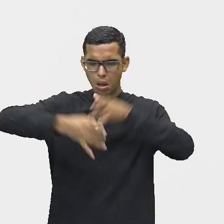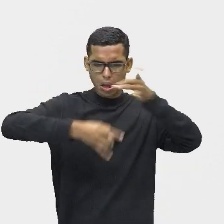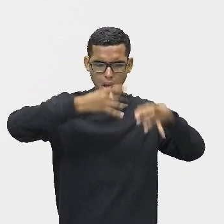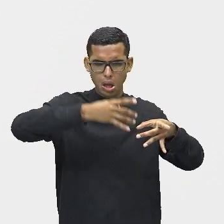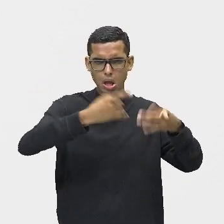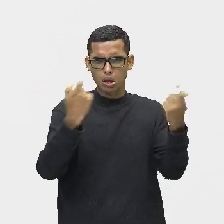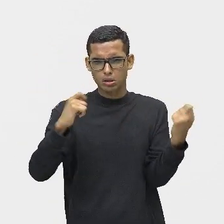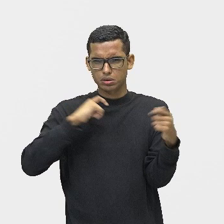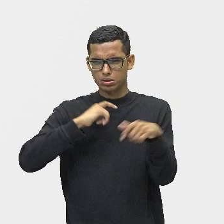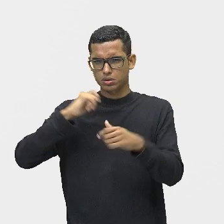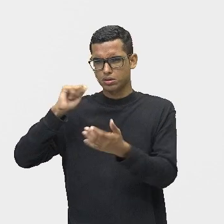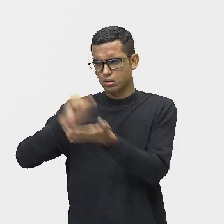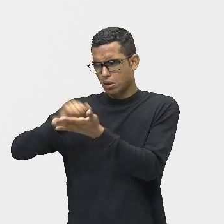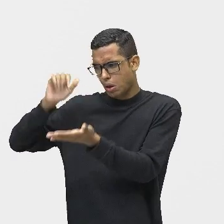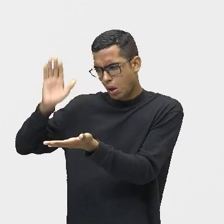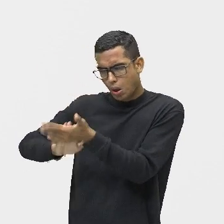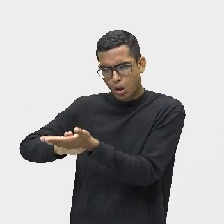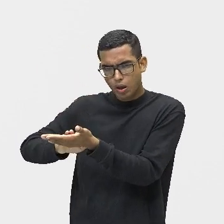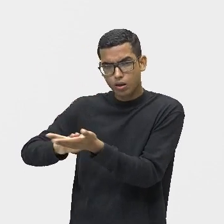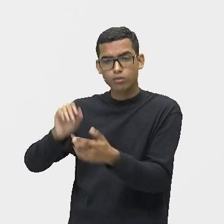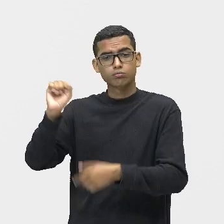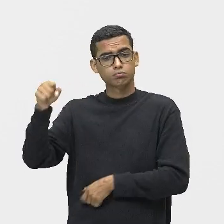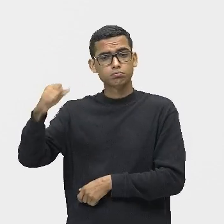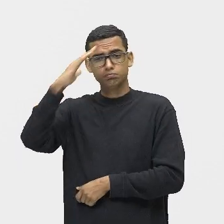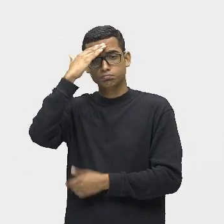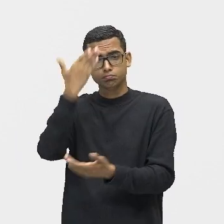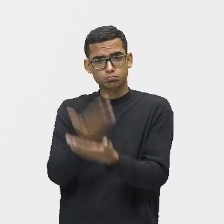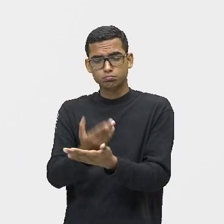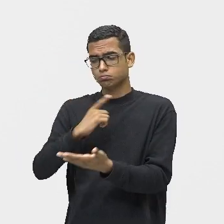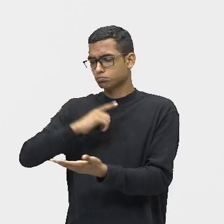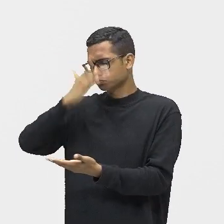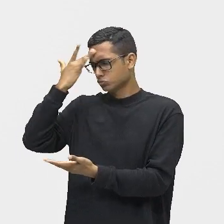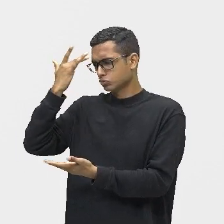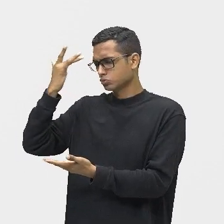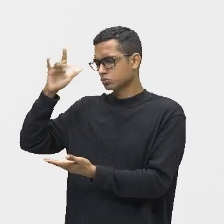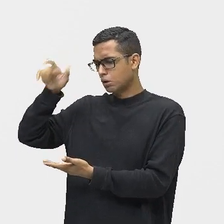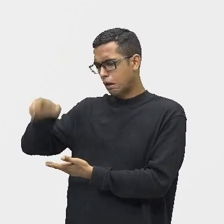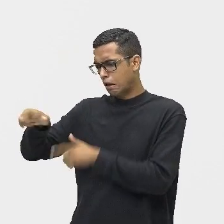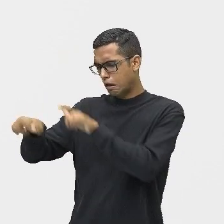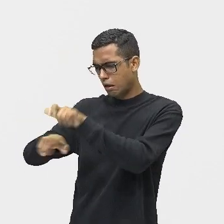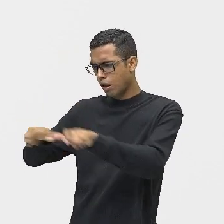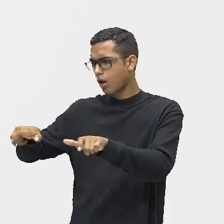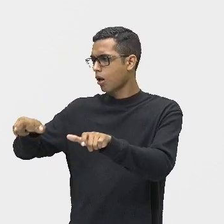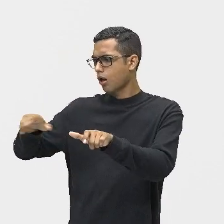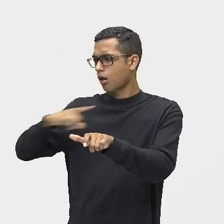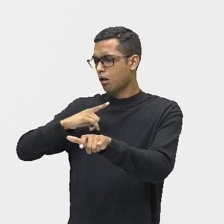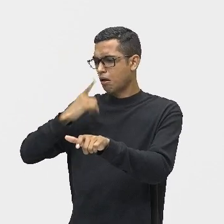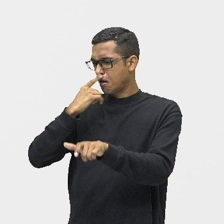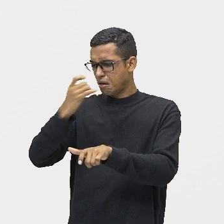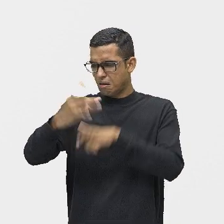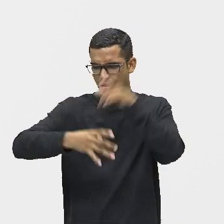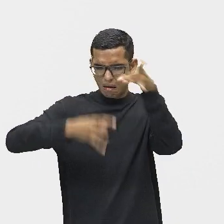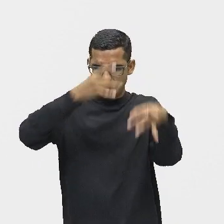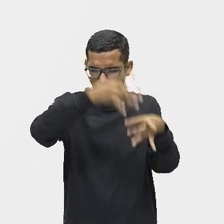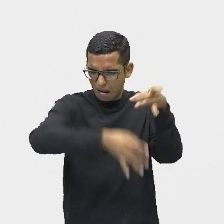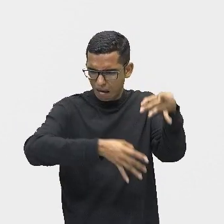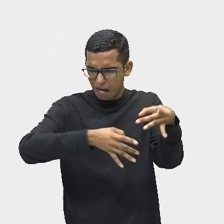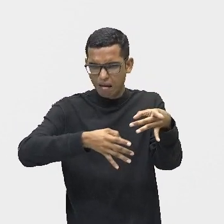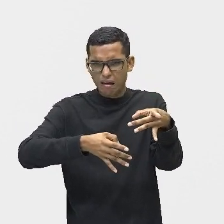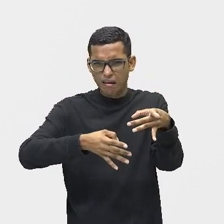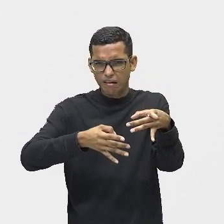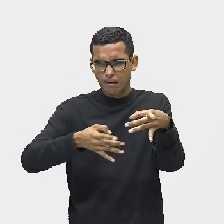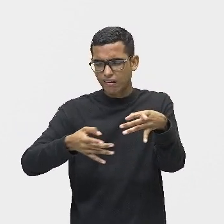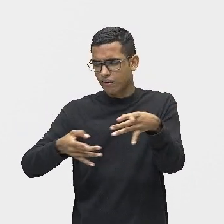que as pessoas devem receber uma multa para que elas aprendam a nunca mais sujar o rio desta